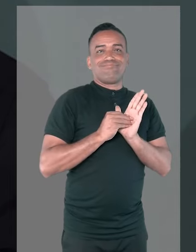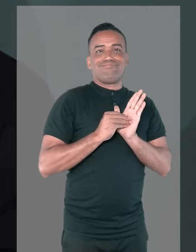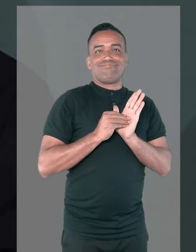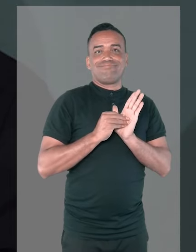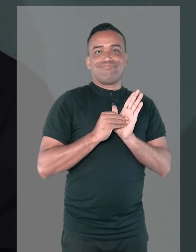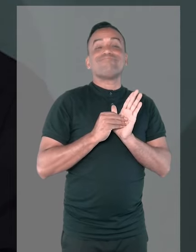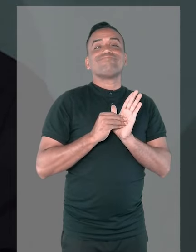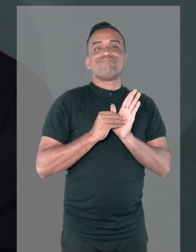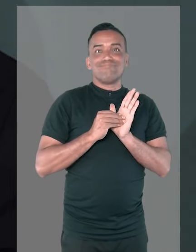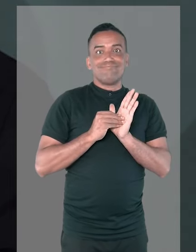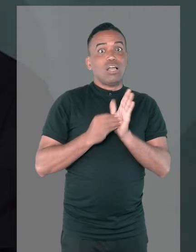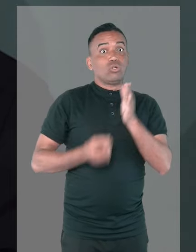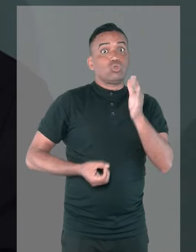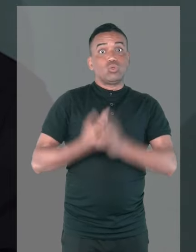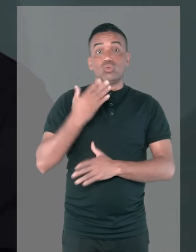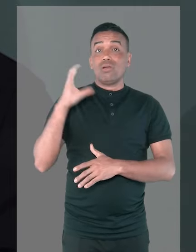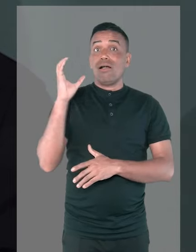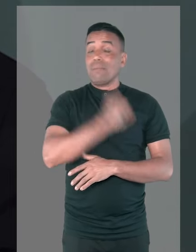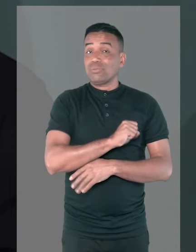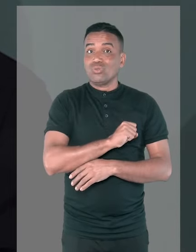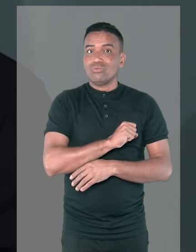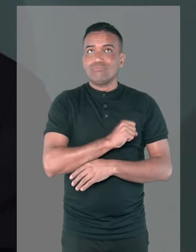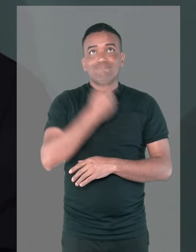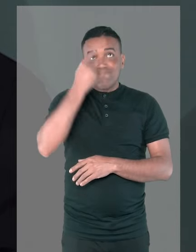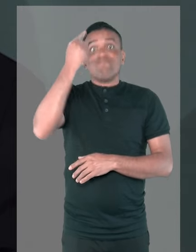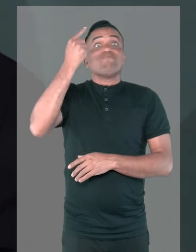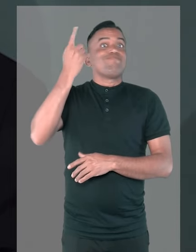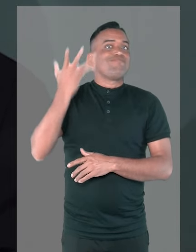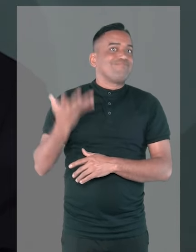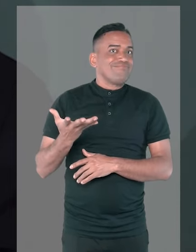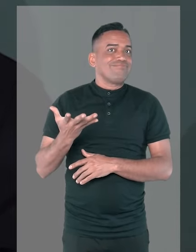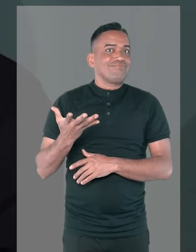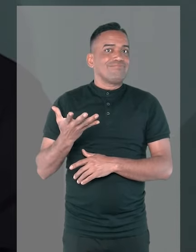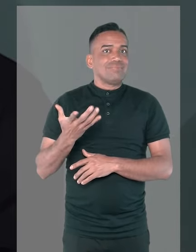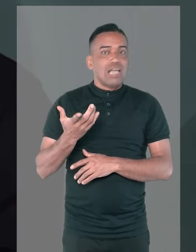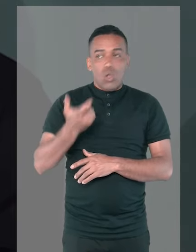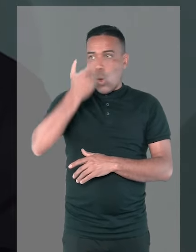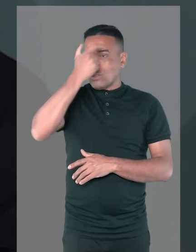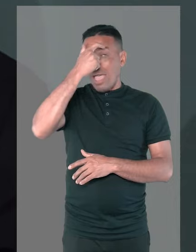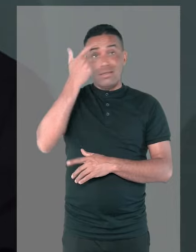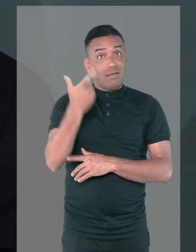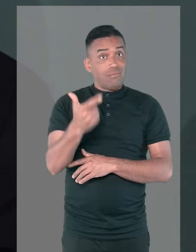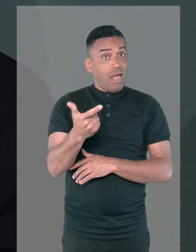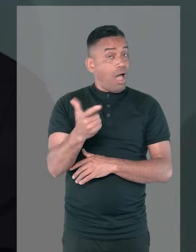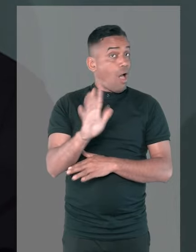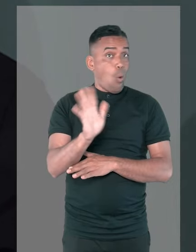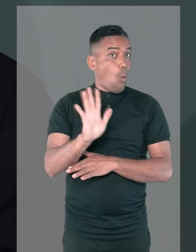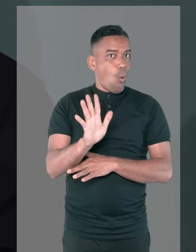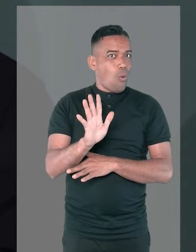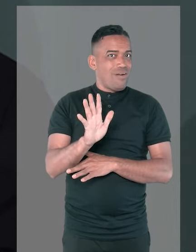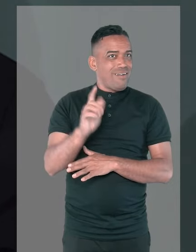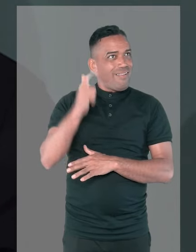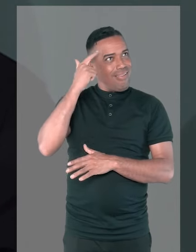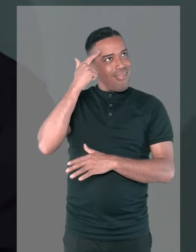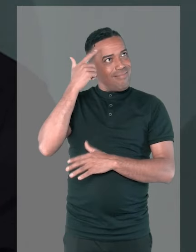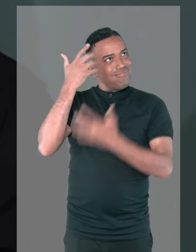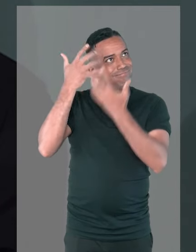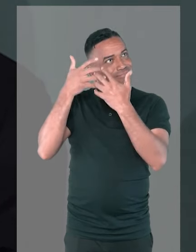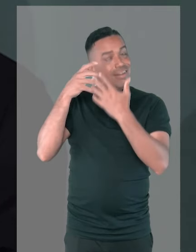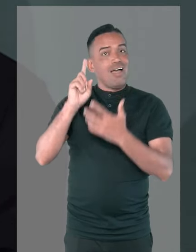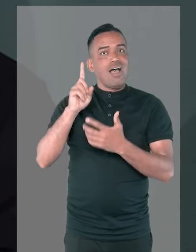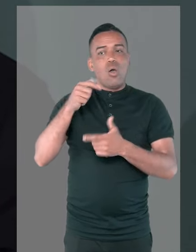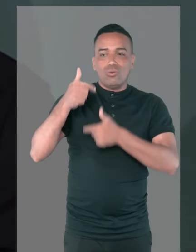vem de supetão, né? Vem rapidamente, vem de maneira inconsciente, às vezes é resultado